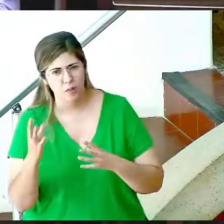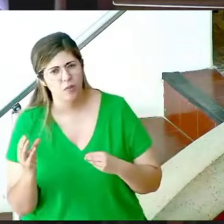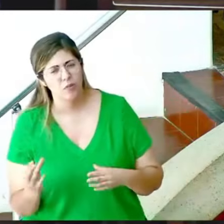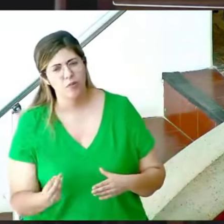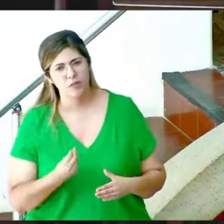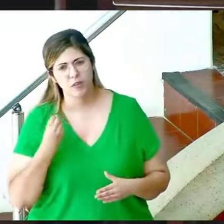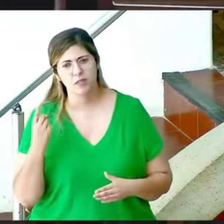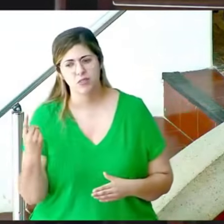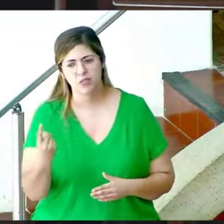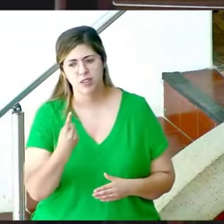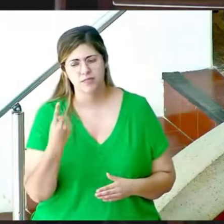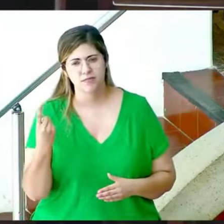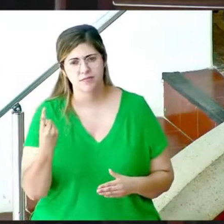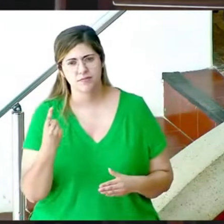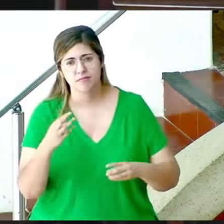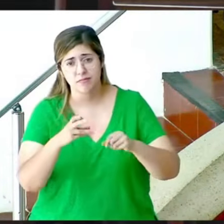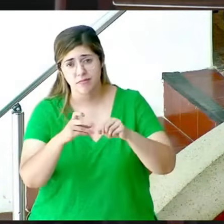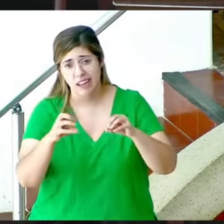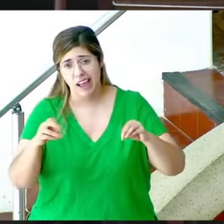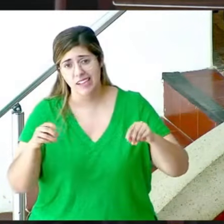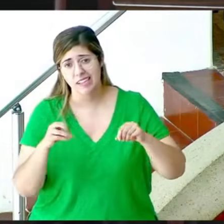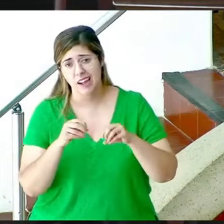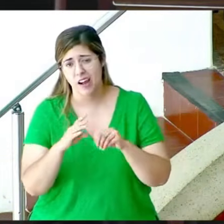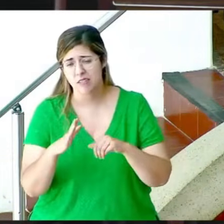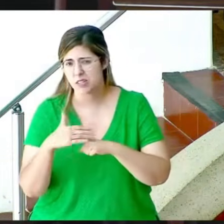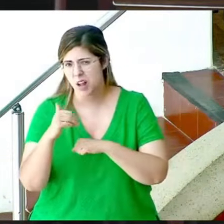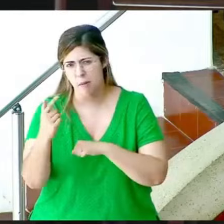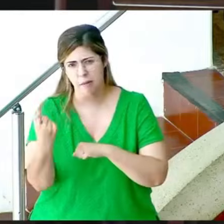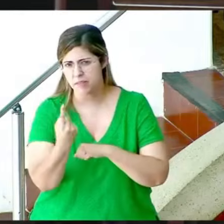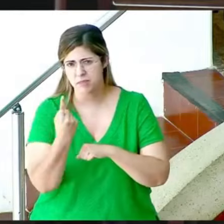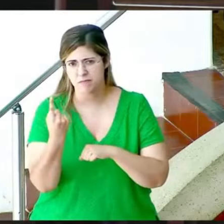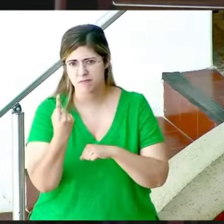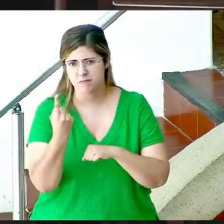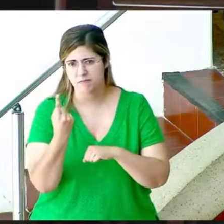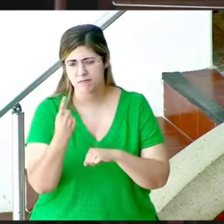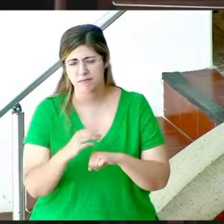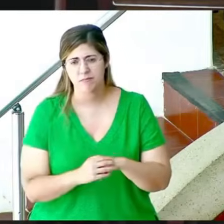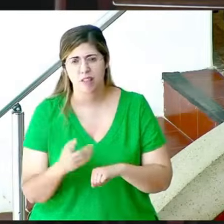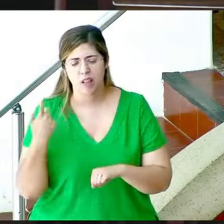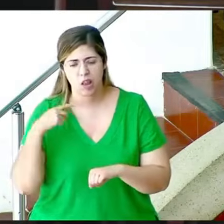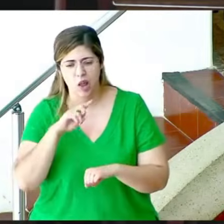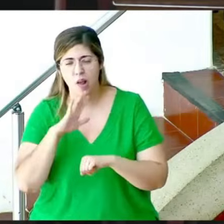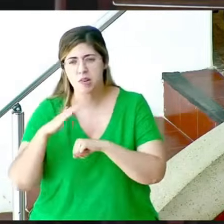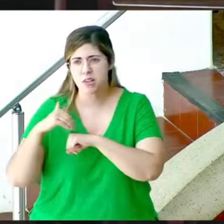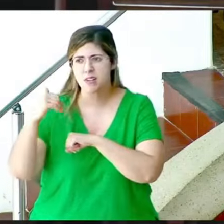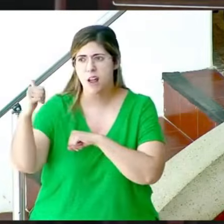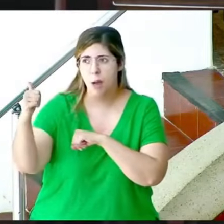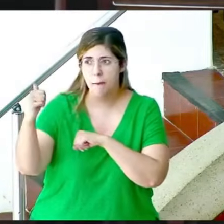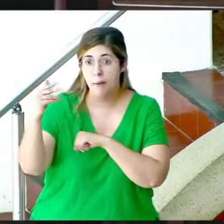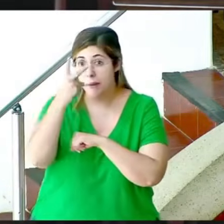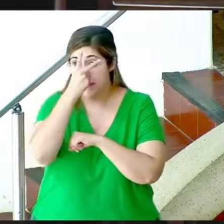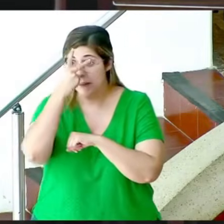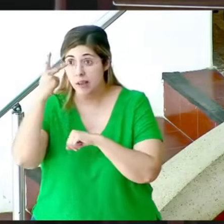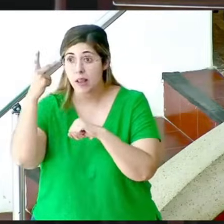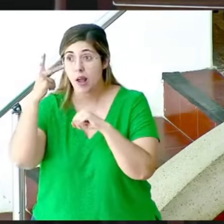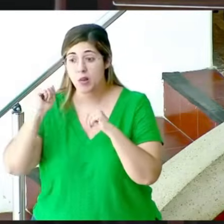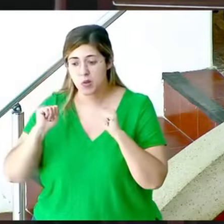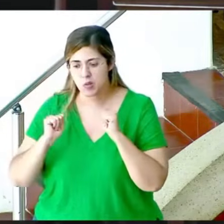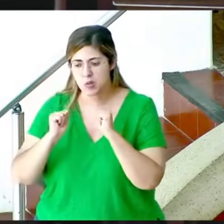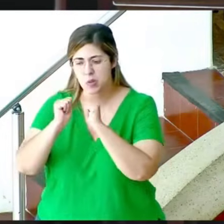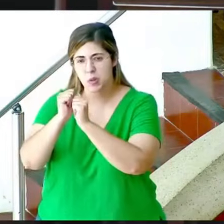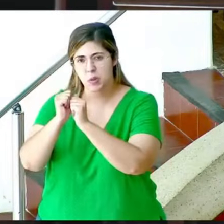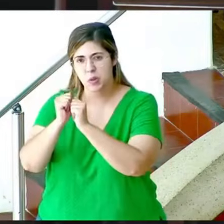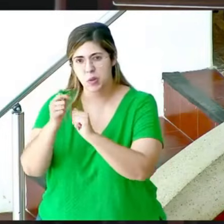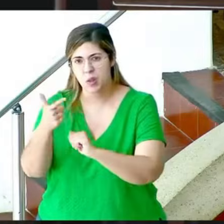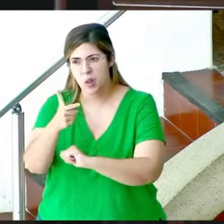deserto. Mas nós não fomos chamados para sermos ermitões. Nós somos chamados para sermos pessoas que dizem: ei, bom dia, como